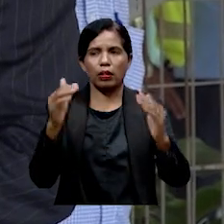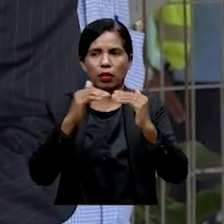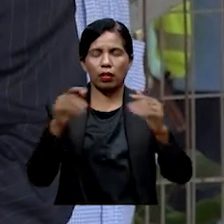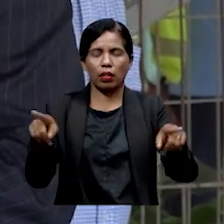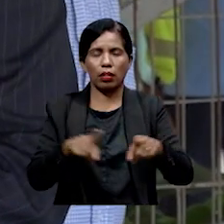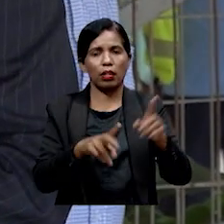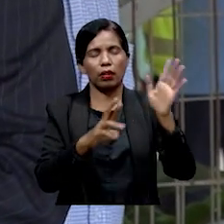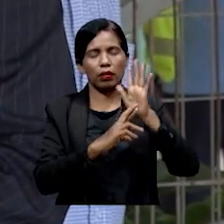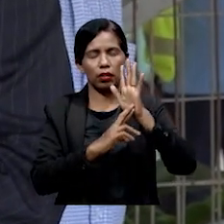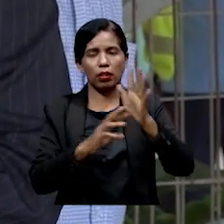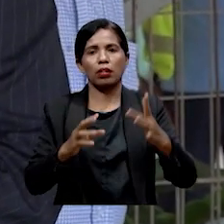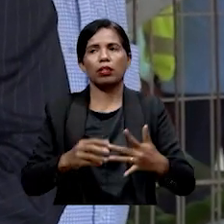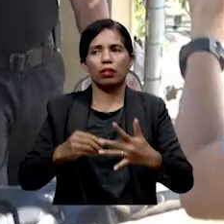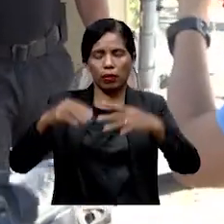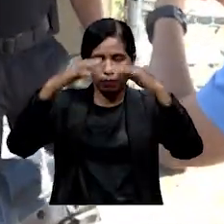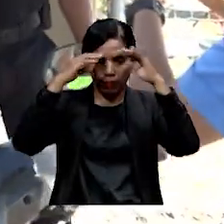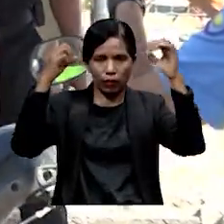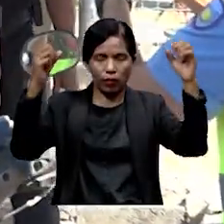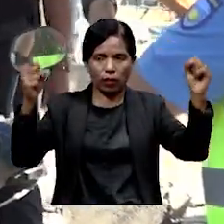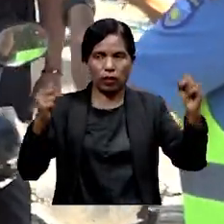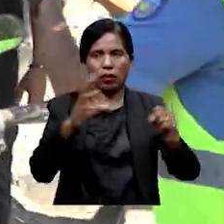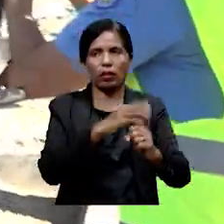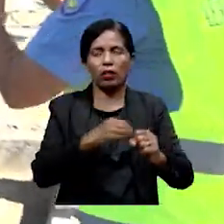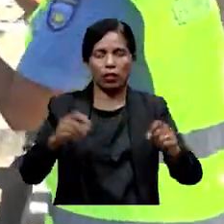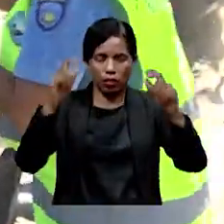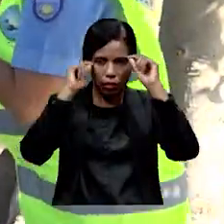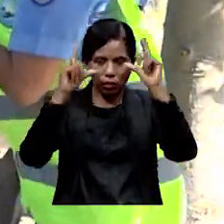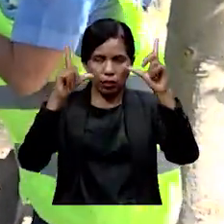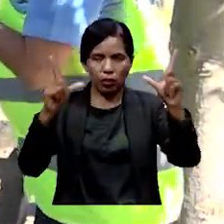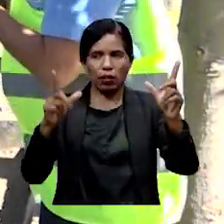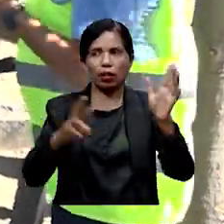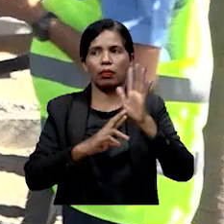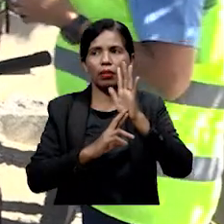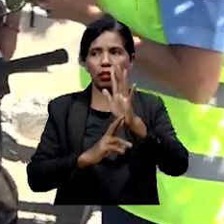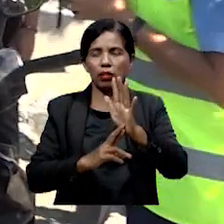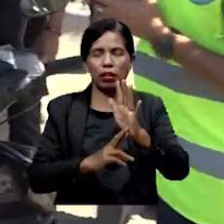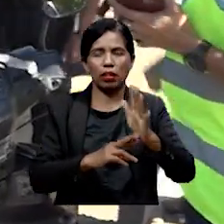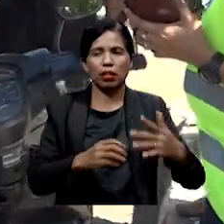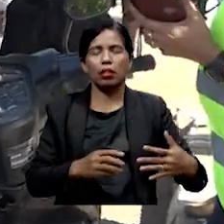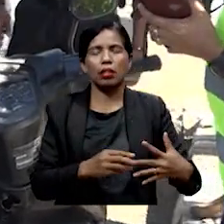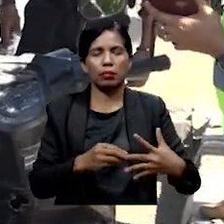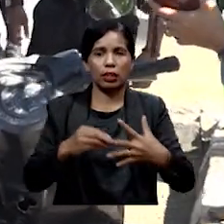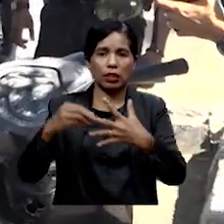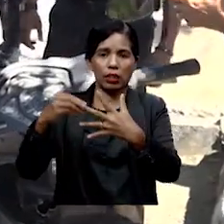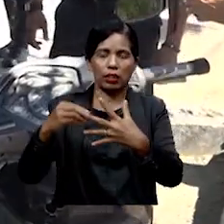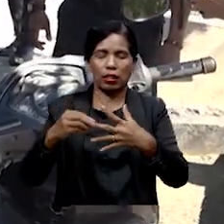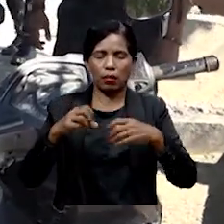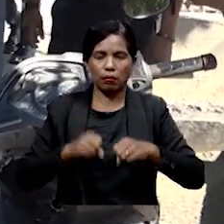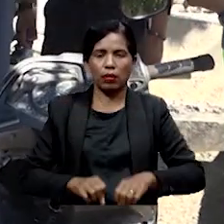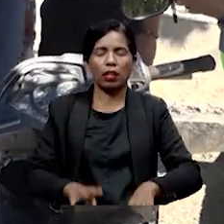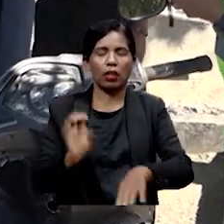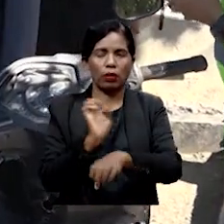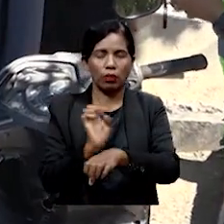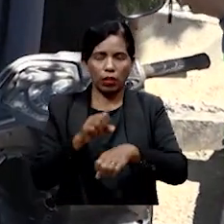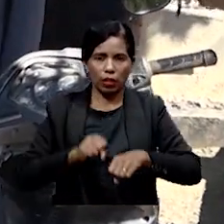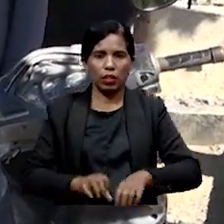hanesan representante spesial presidente republikanian no Timor-Leste nia representante spesial ba ekonomi azul. Sanana Gusmão ho ekipa